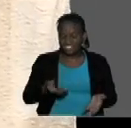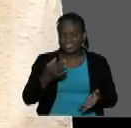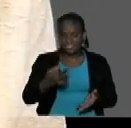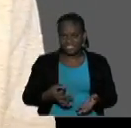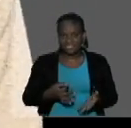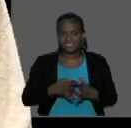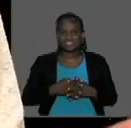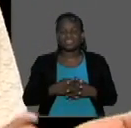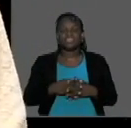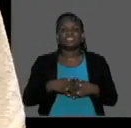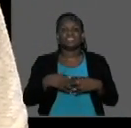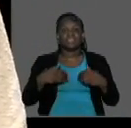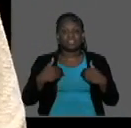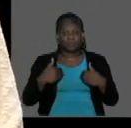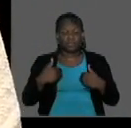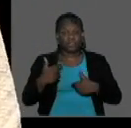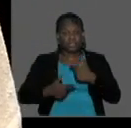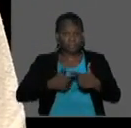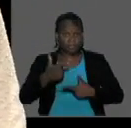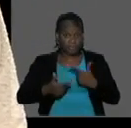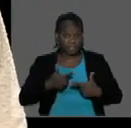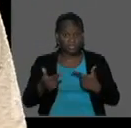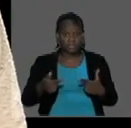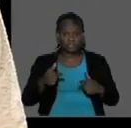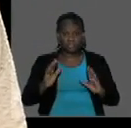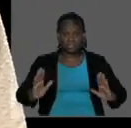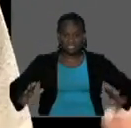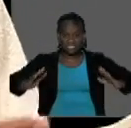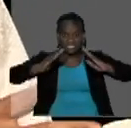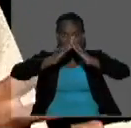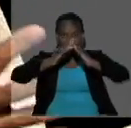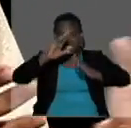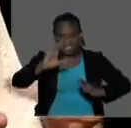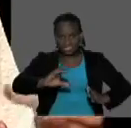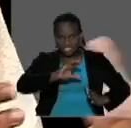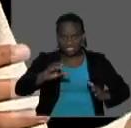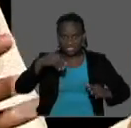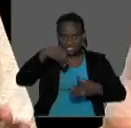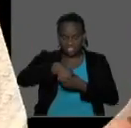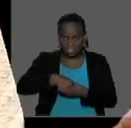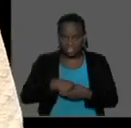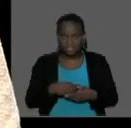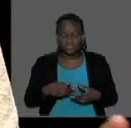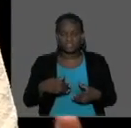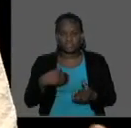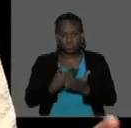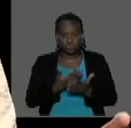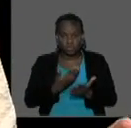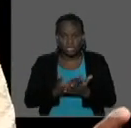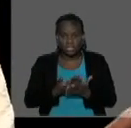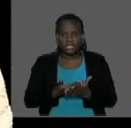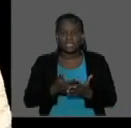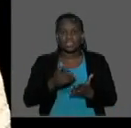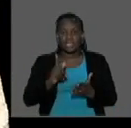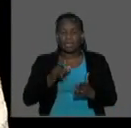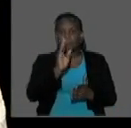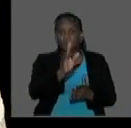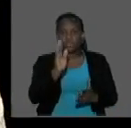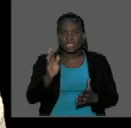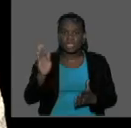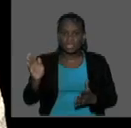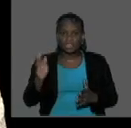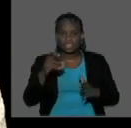Justamente. E meu trabalho dentro do mosteiro, fora do momento de estudo, era com a